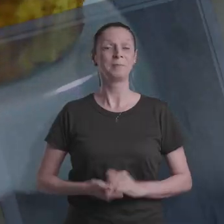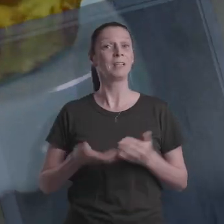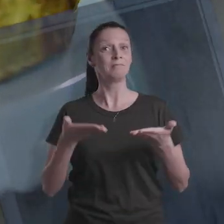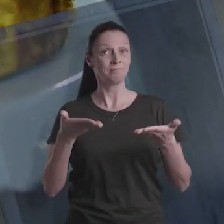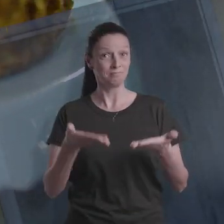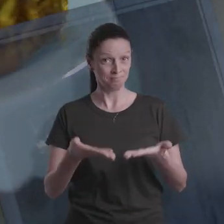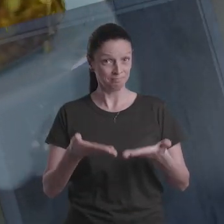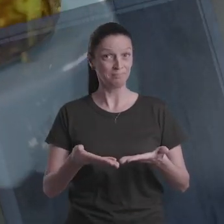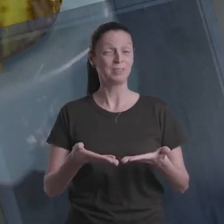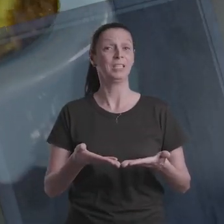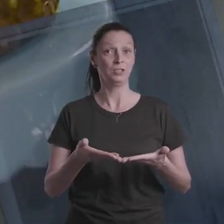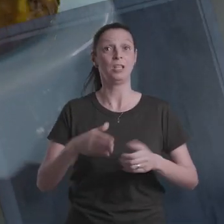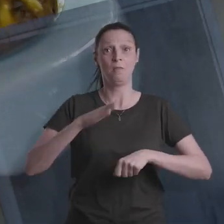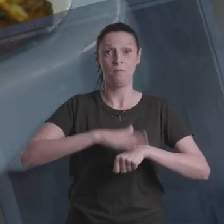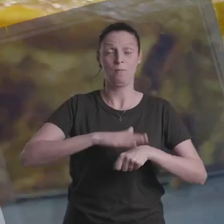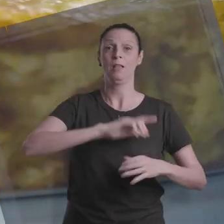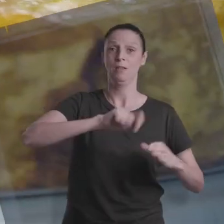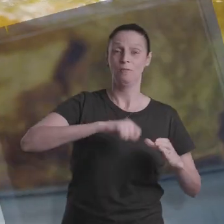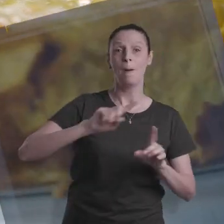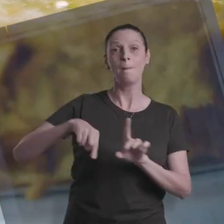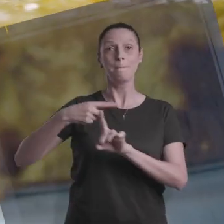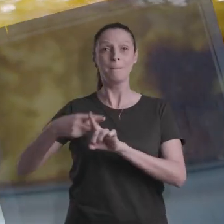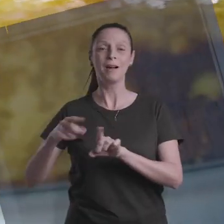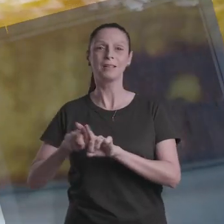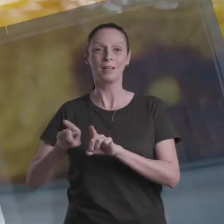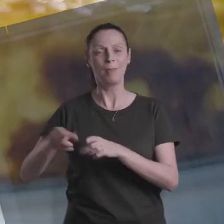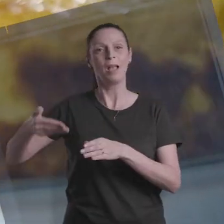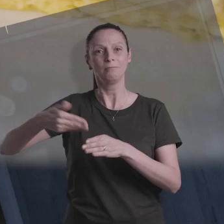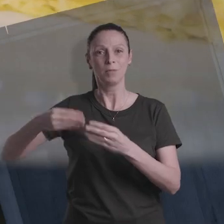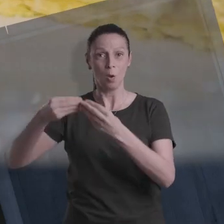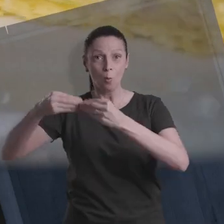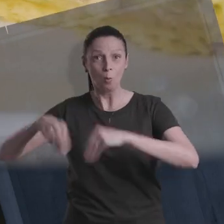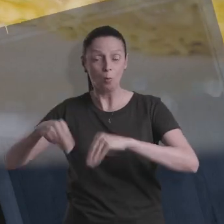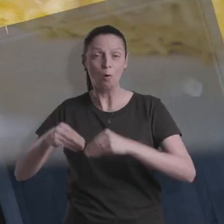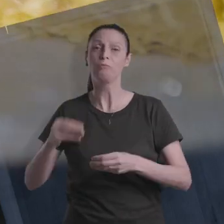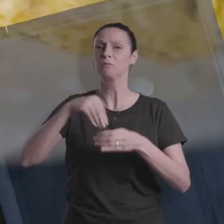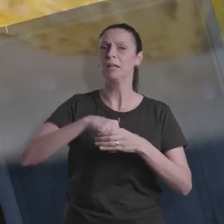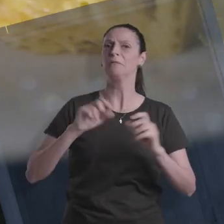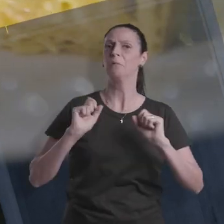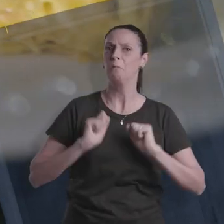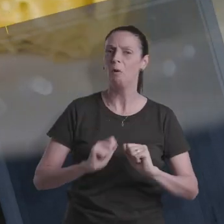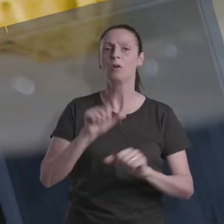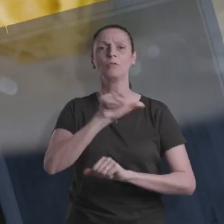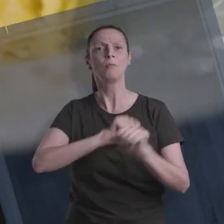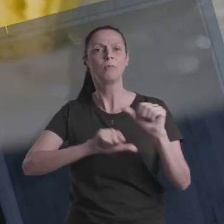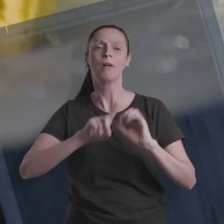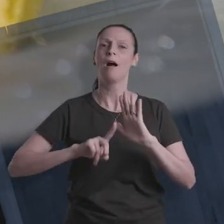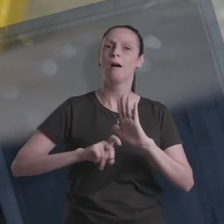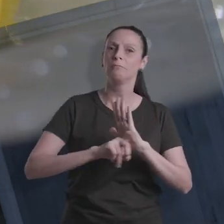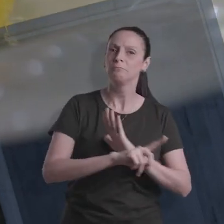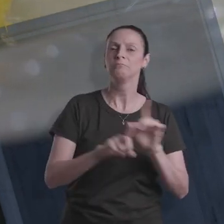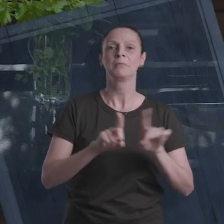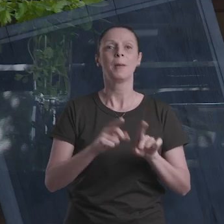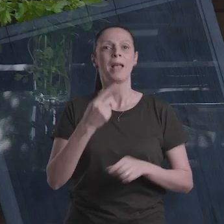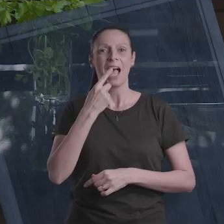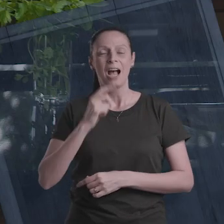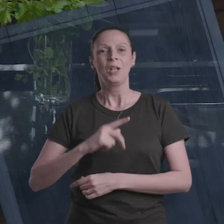Com essa massa básica e o creme de ovos, você pode fazer outros recheios, como camarão, brócolis, alho poró.